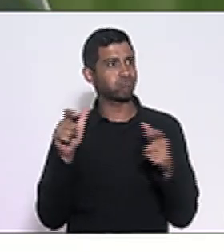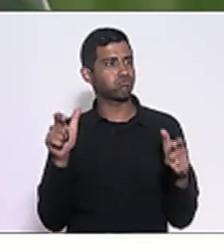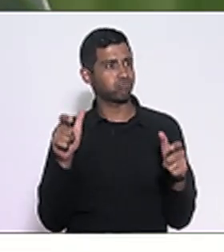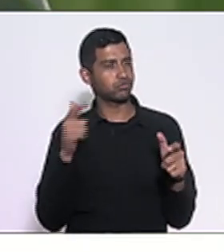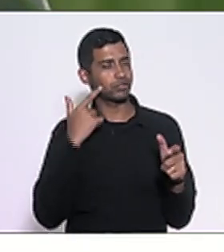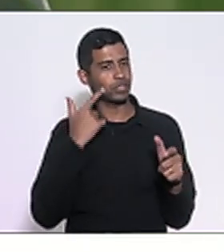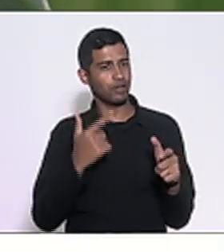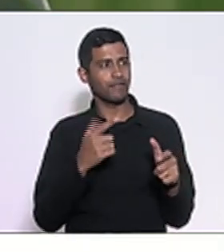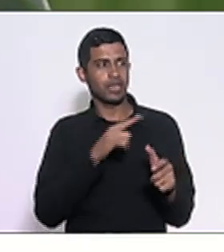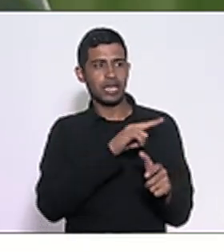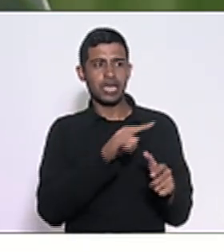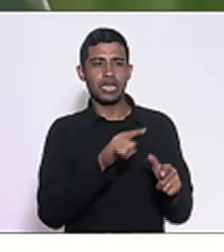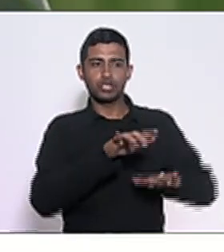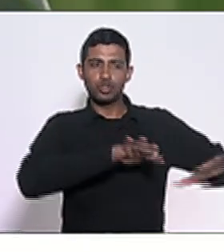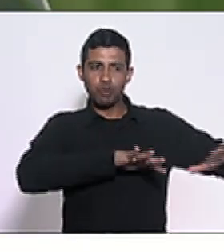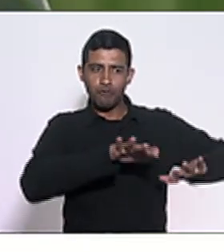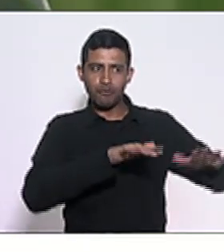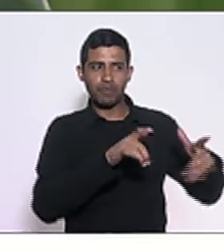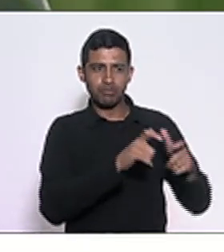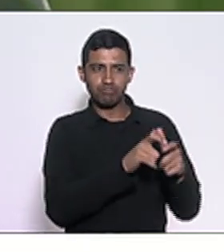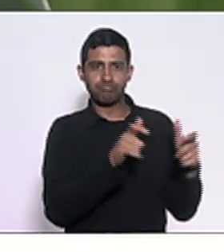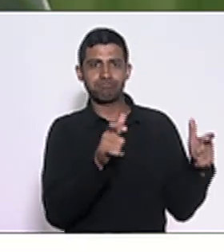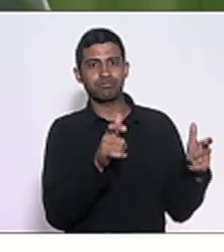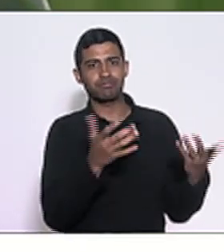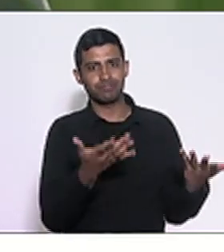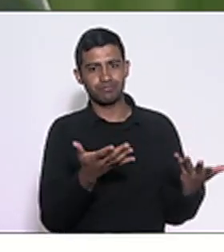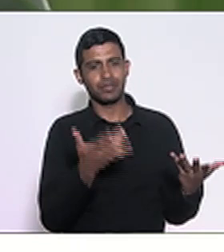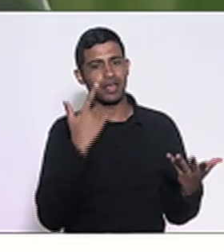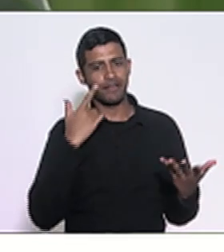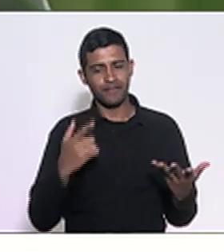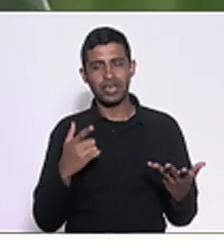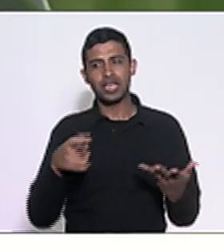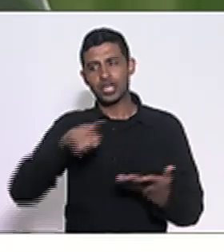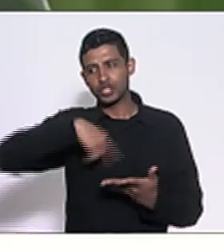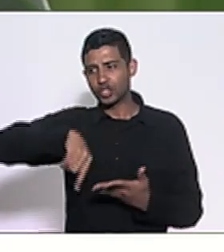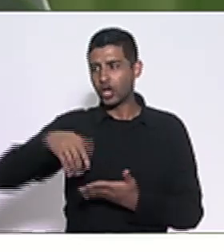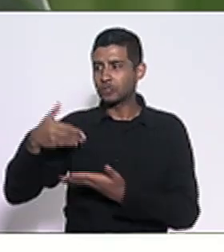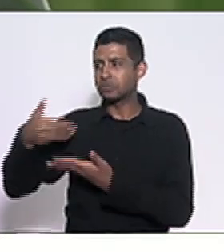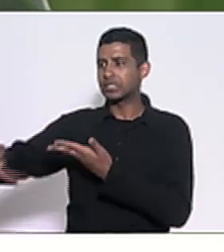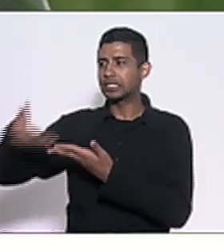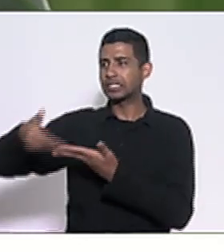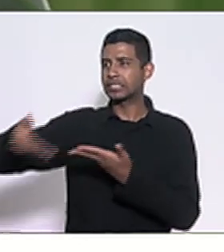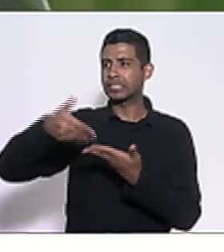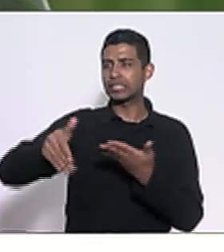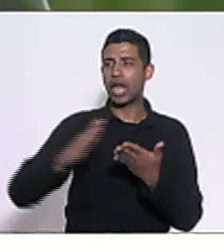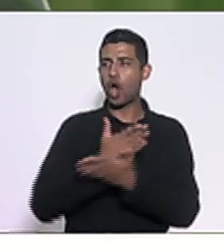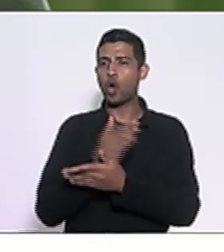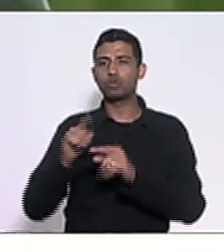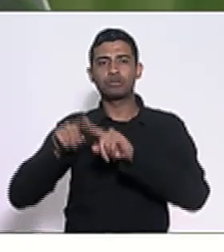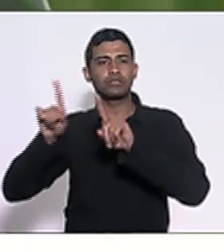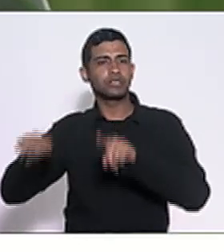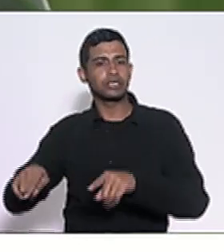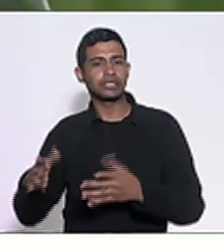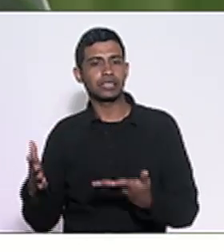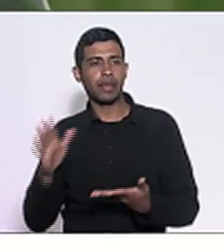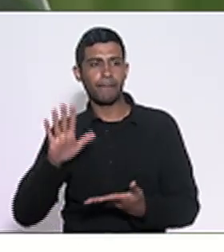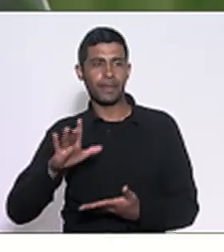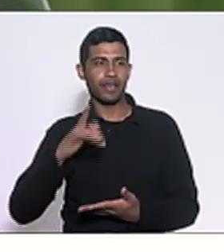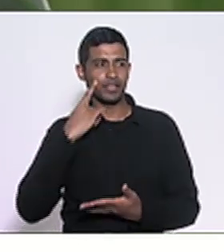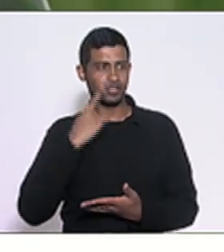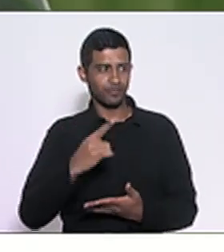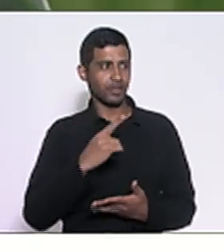movimentos contrários em contramão. Ao mesmo tempo que se perdia uma mão de obra altamente qualificada, se tinha uma